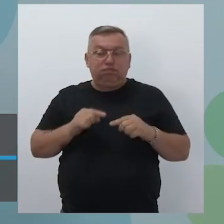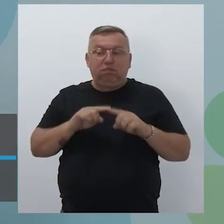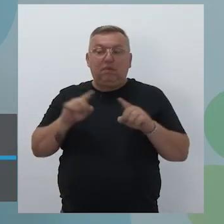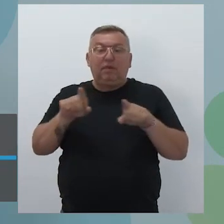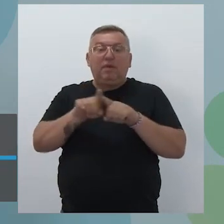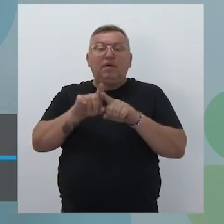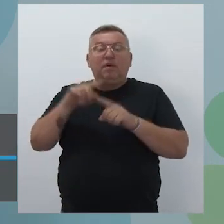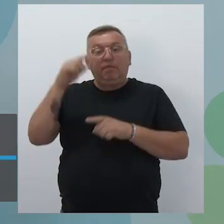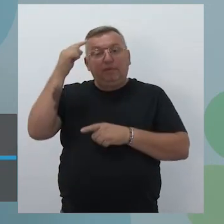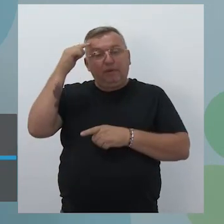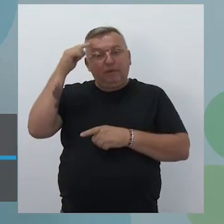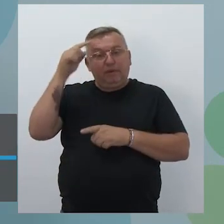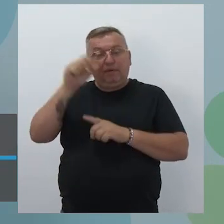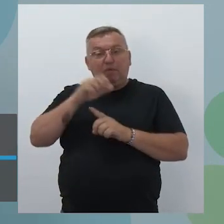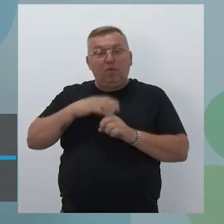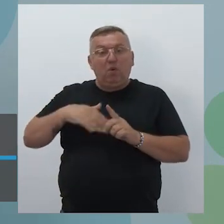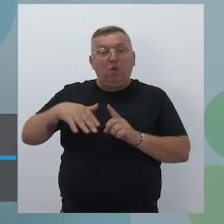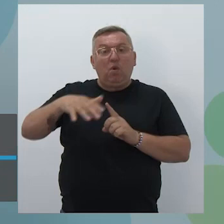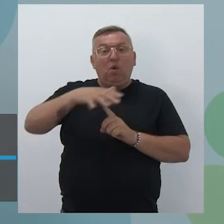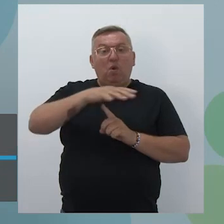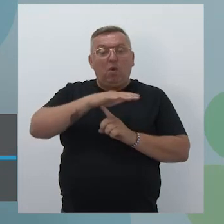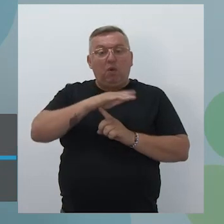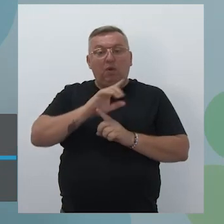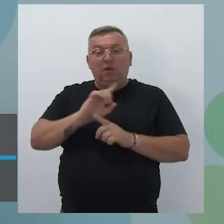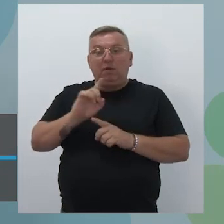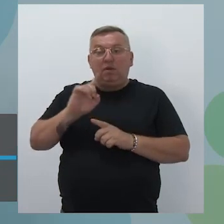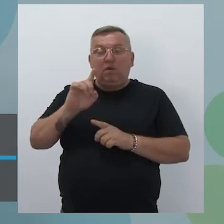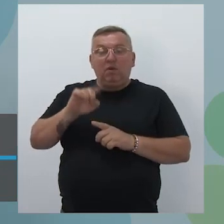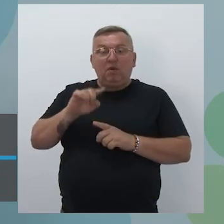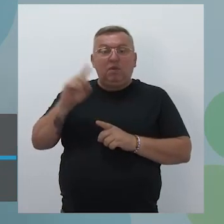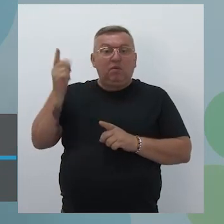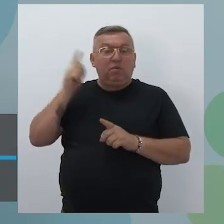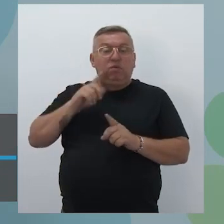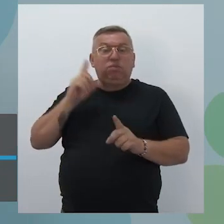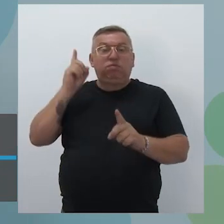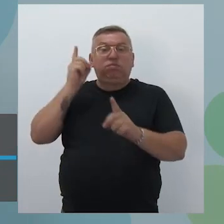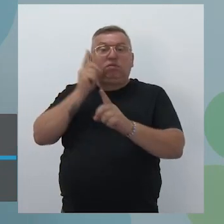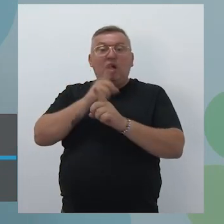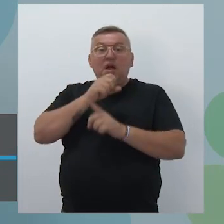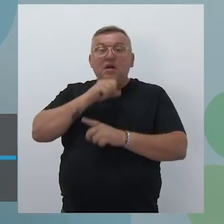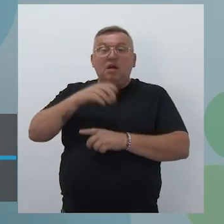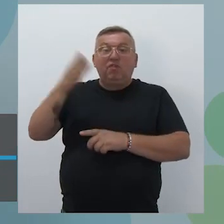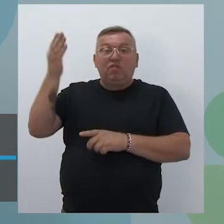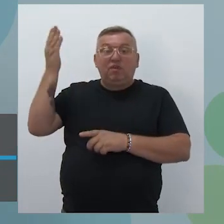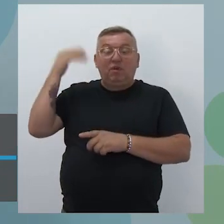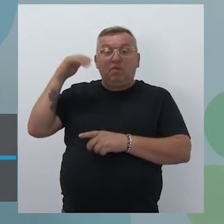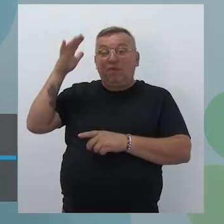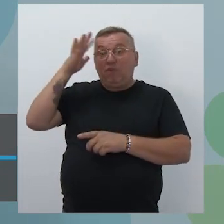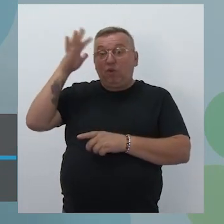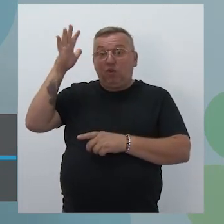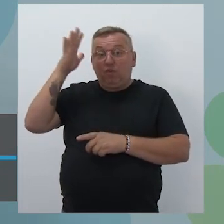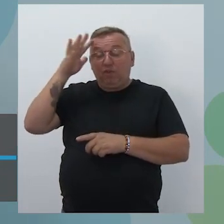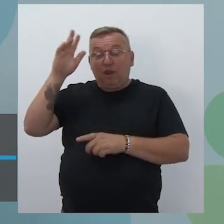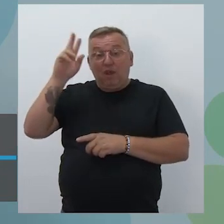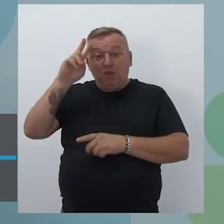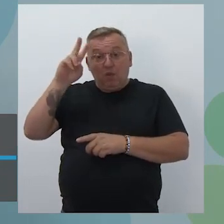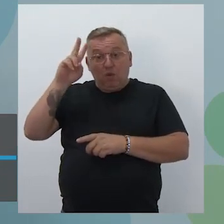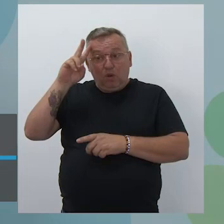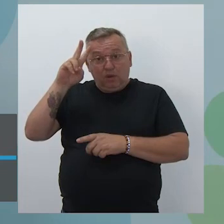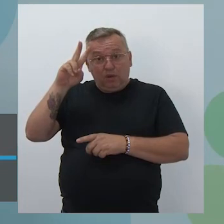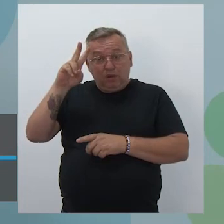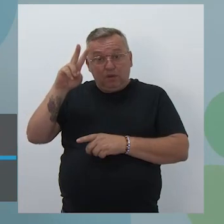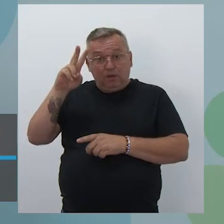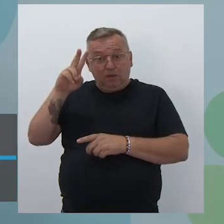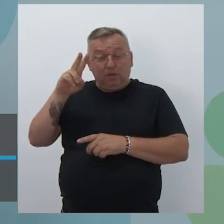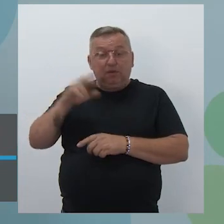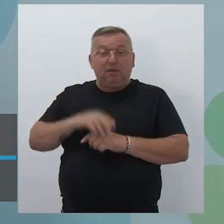Inclusive, pensando que a sociologia ela não alcança a antiguidade, como a filosofia e a história, mesmo a